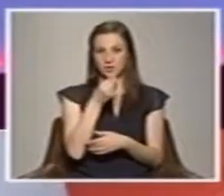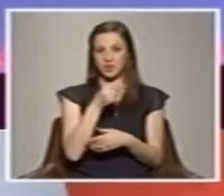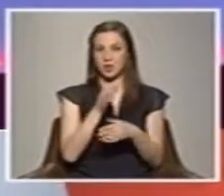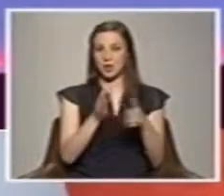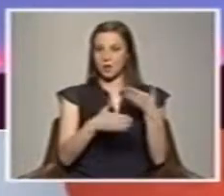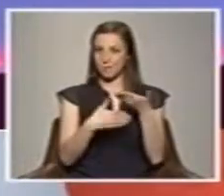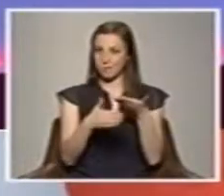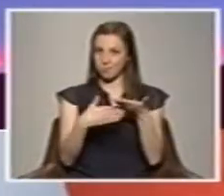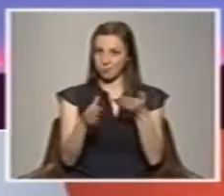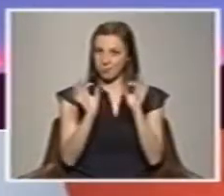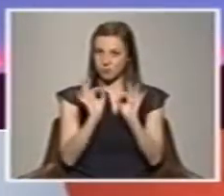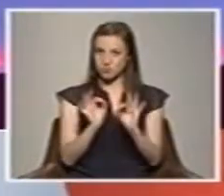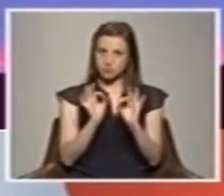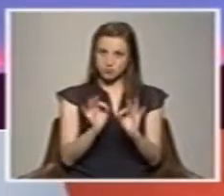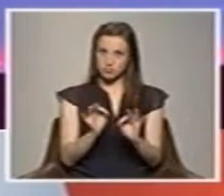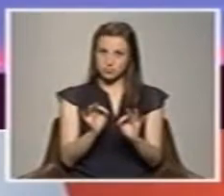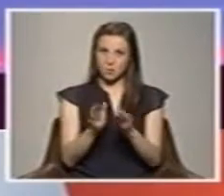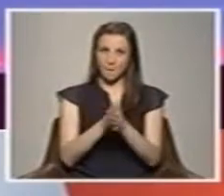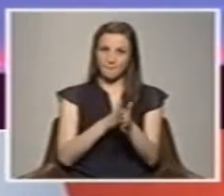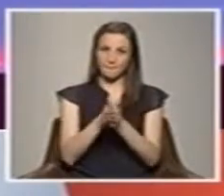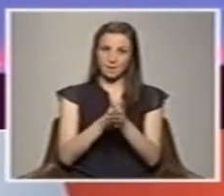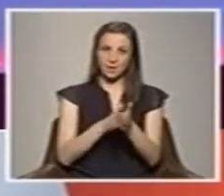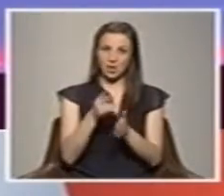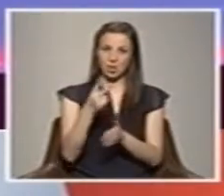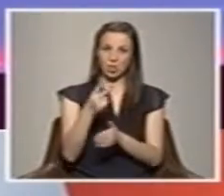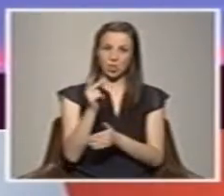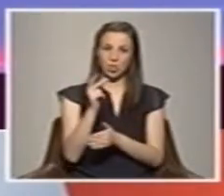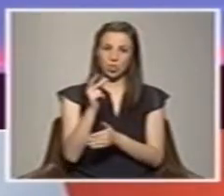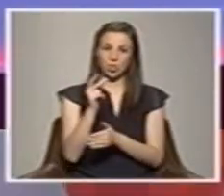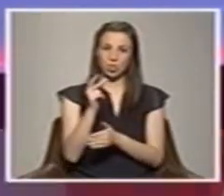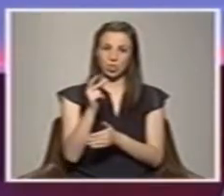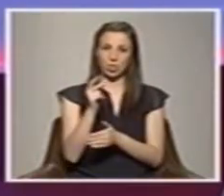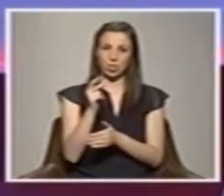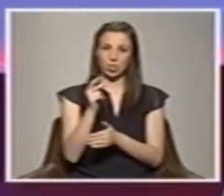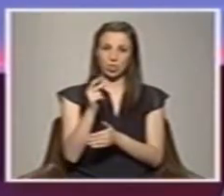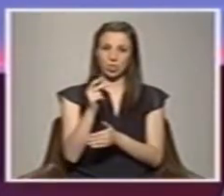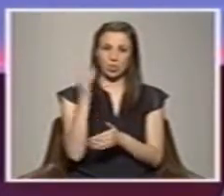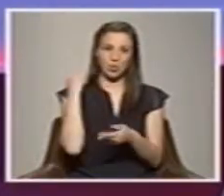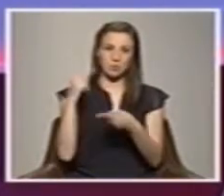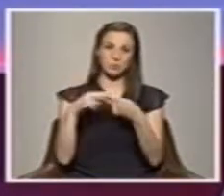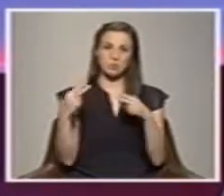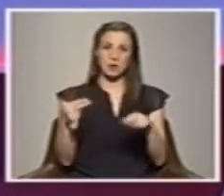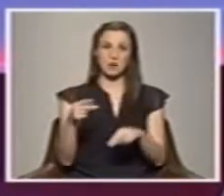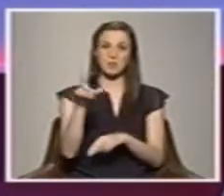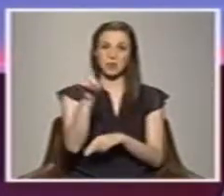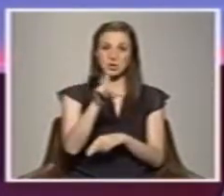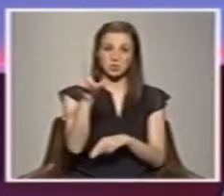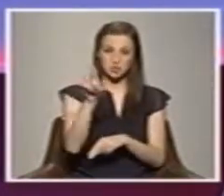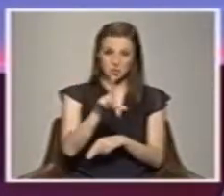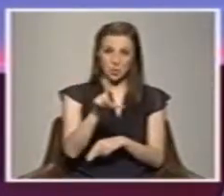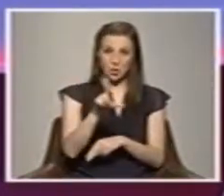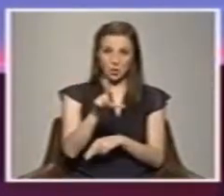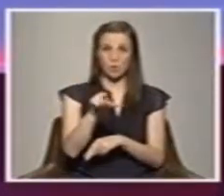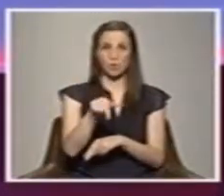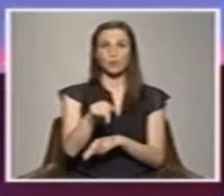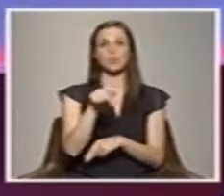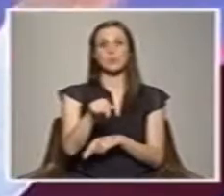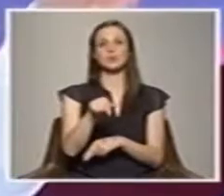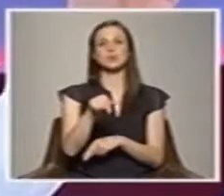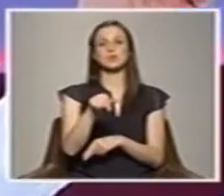confeccionada, recuperada em menos de 2 anos e com apenas em 4 municípios, Lisboa, Loures, Cascais e Sintra, e